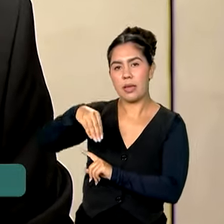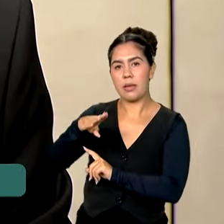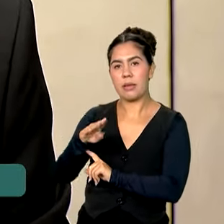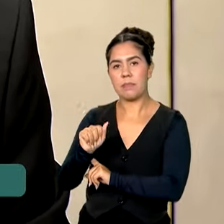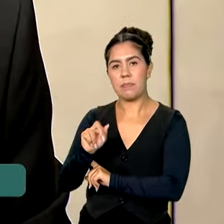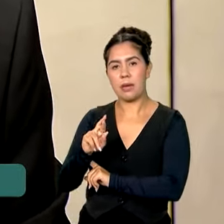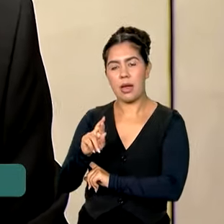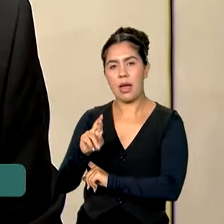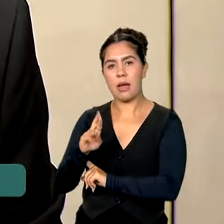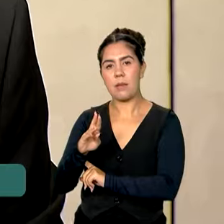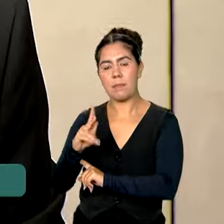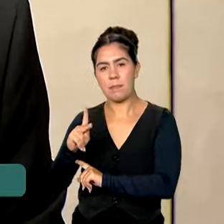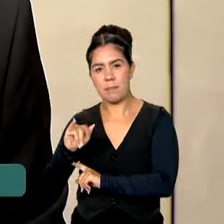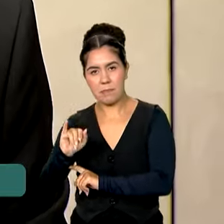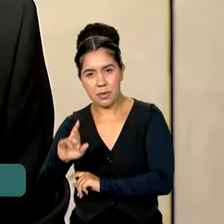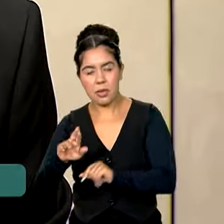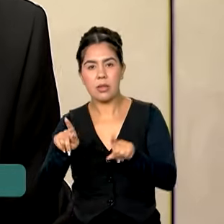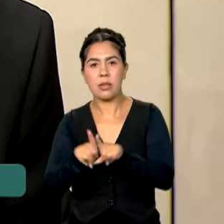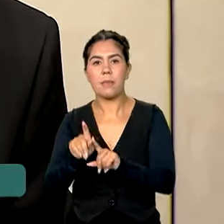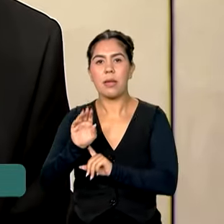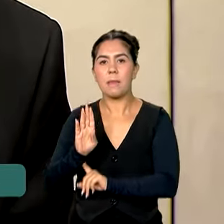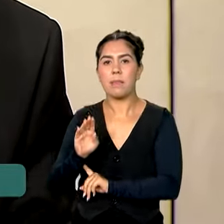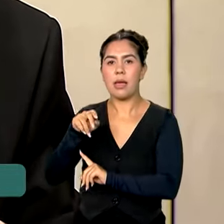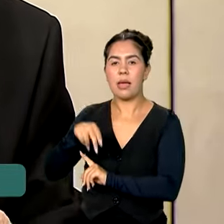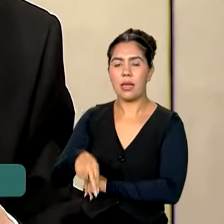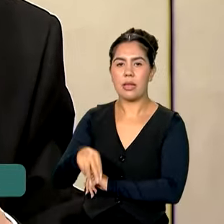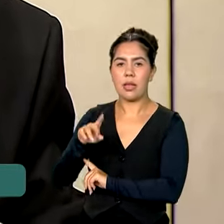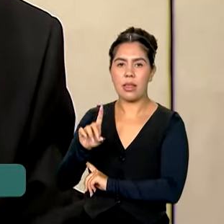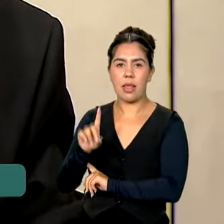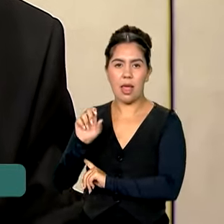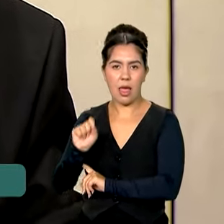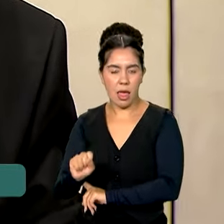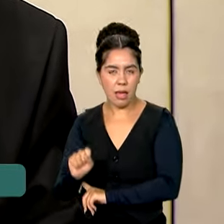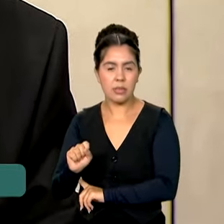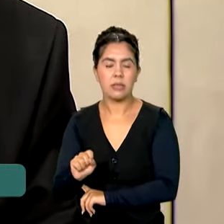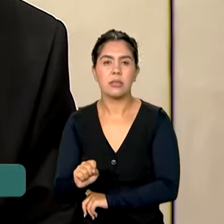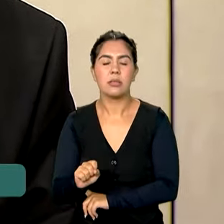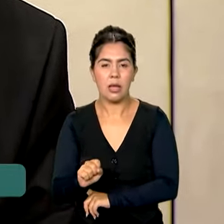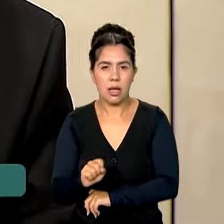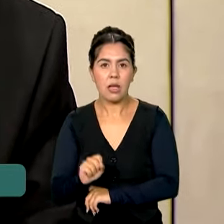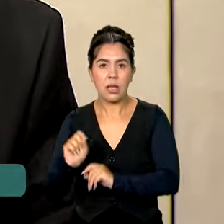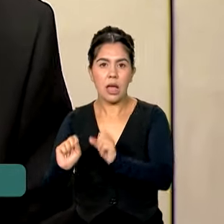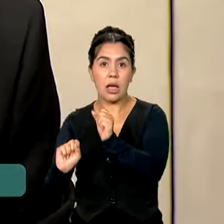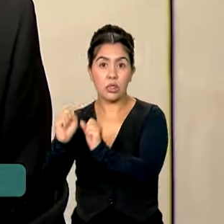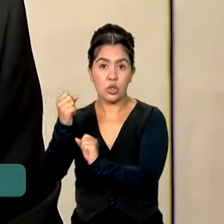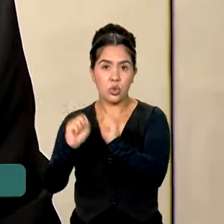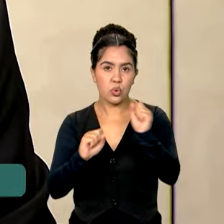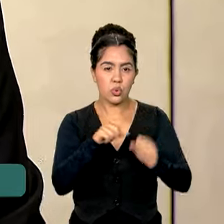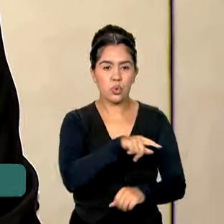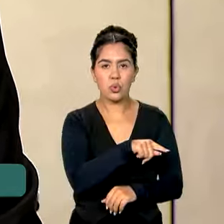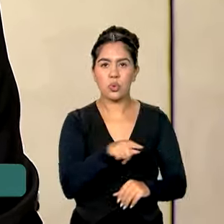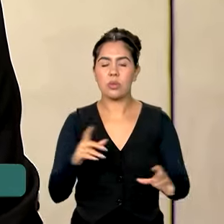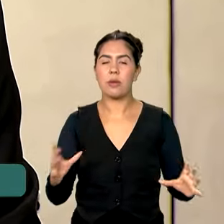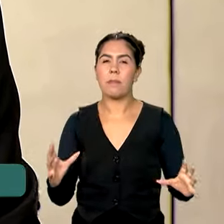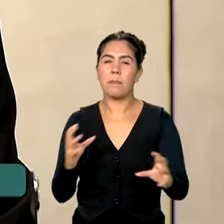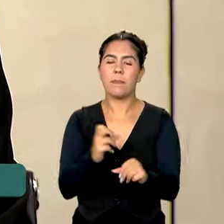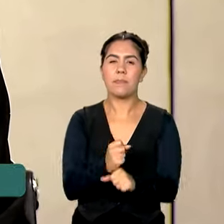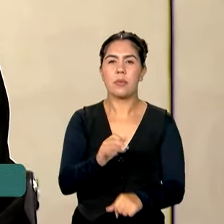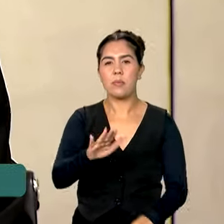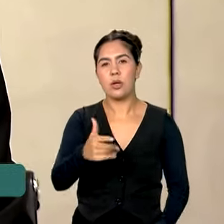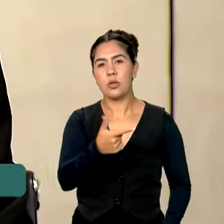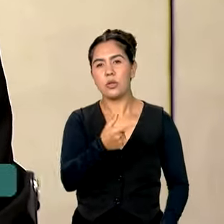uma meta de quase 100 mil indústrias presencialmente, mais 200 mil